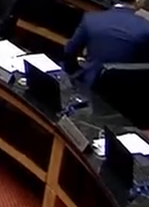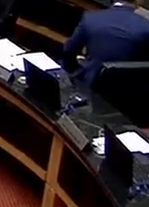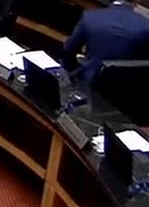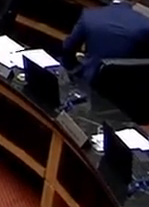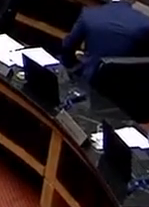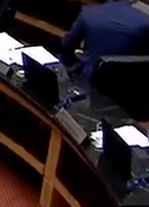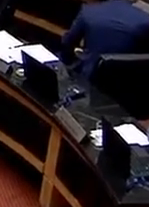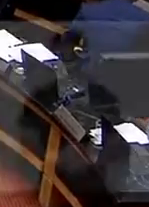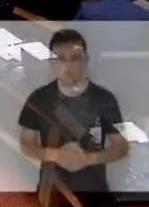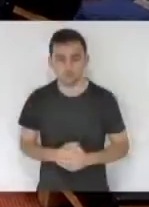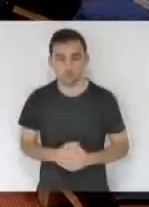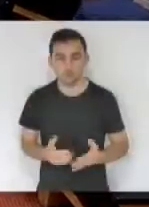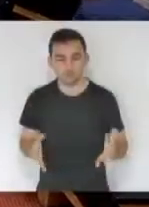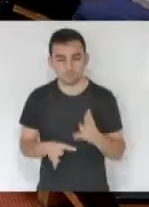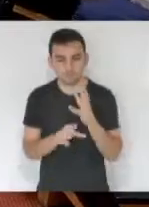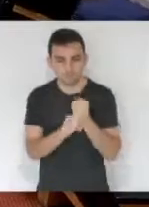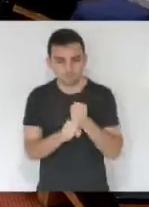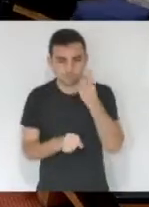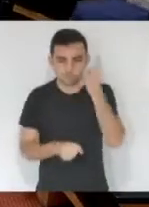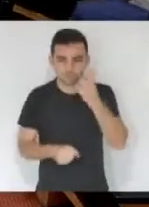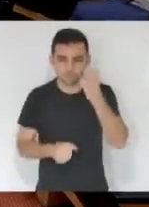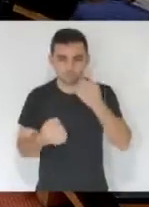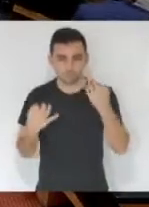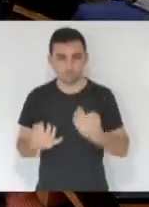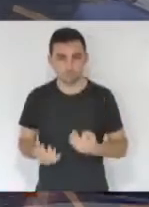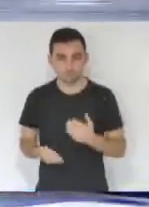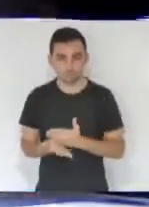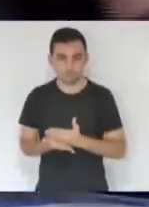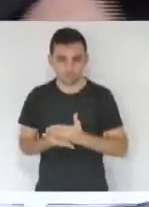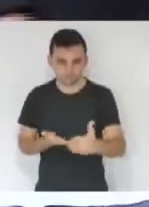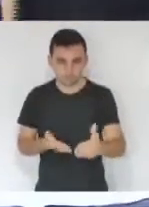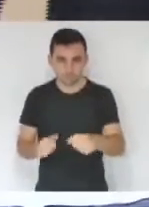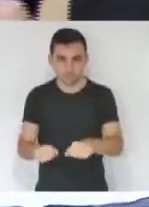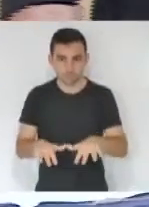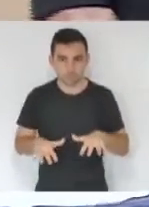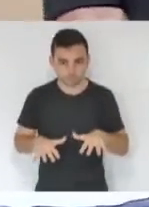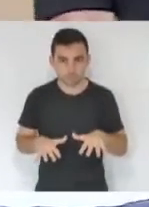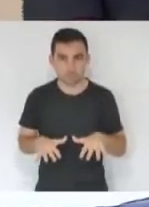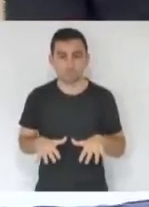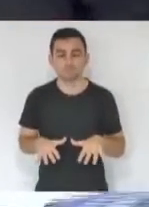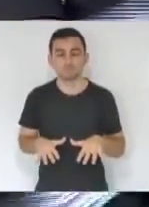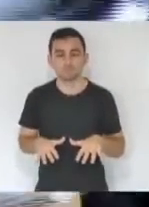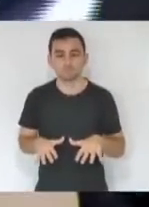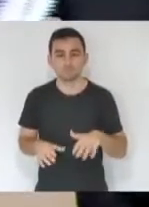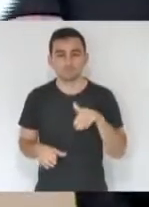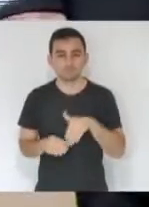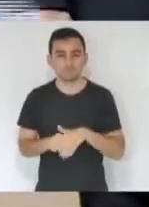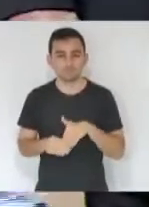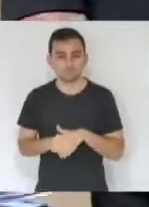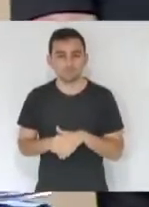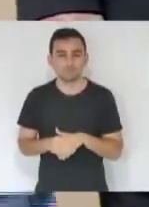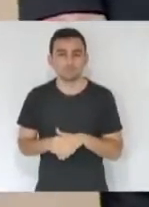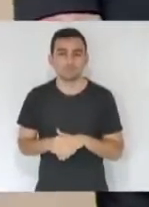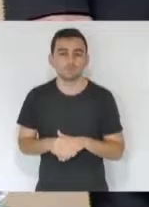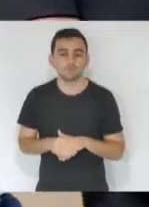havendo quórum regimental declaro aberta a presente sessão extraordinária para votação em